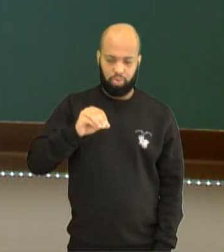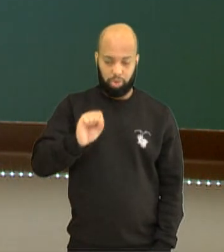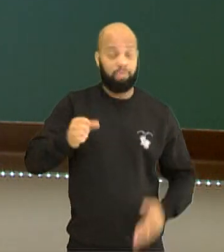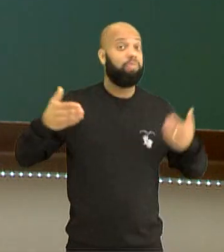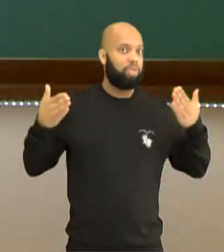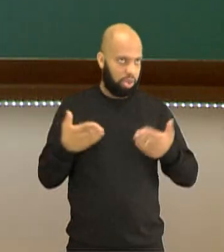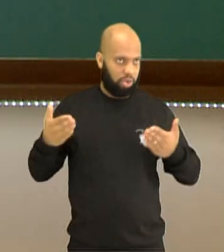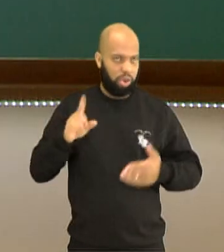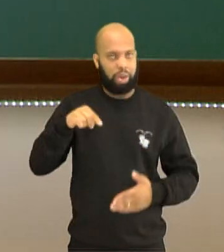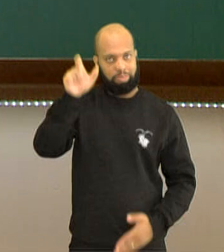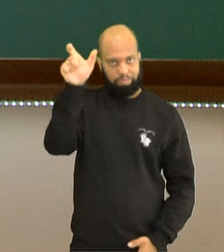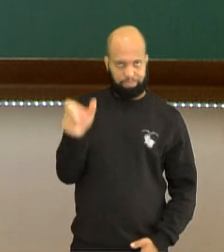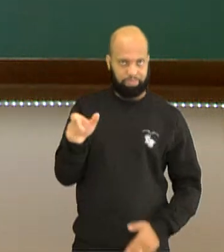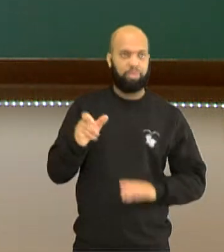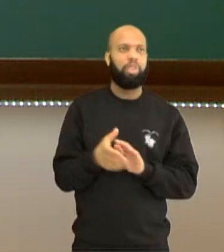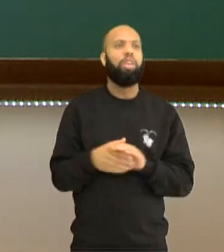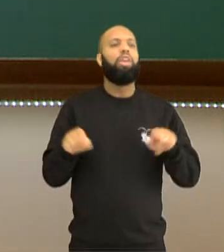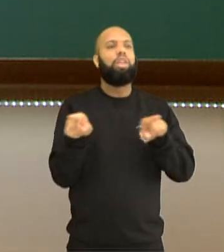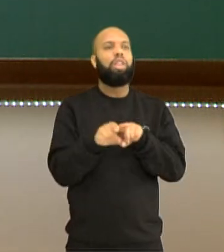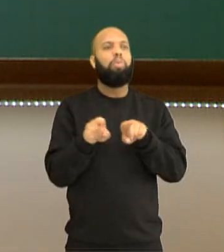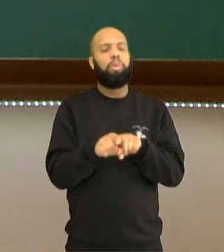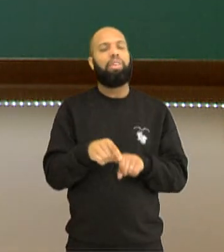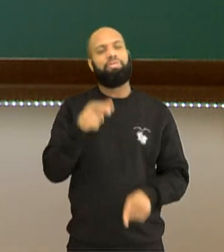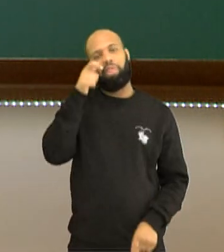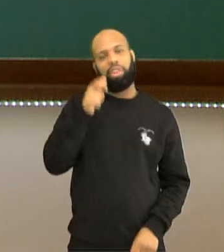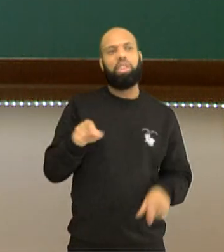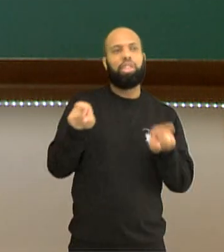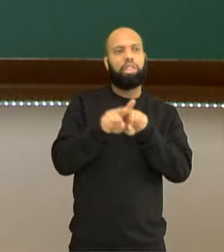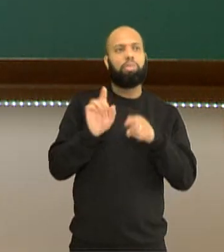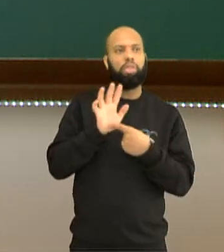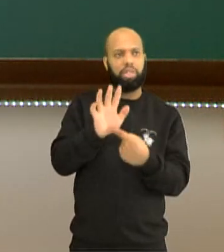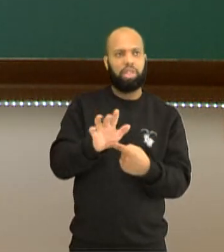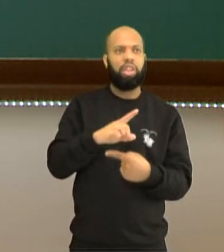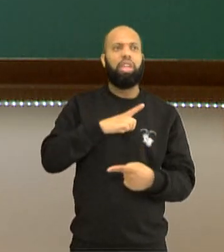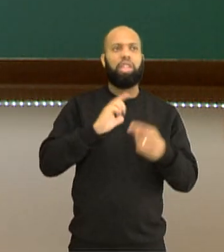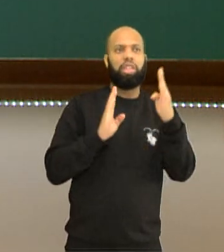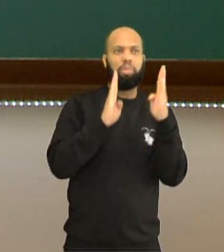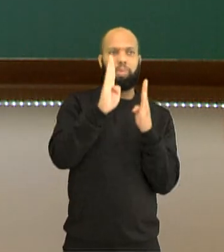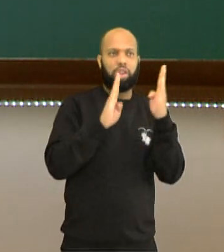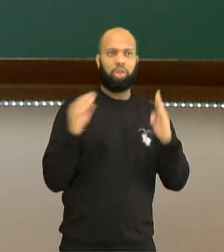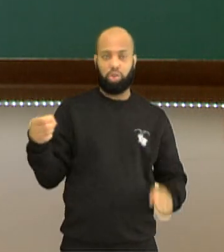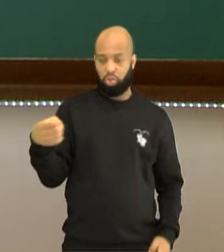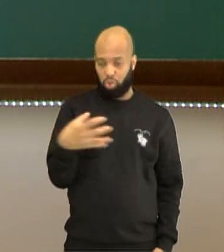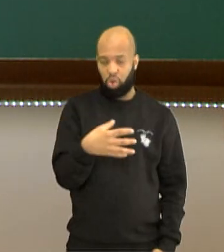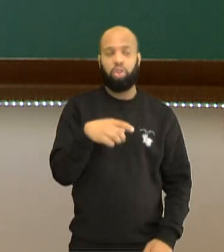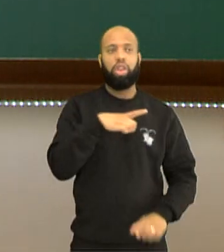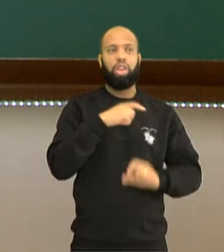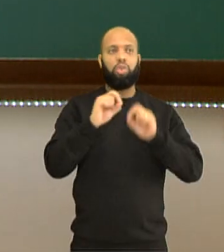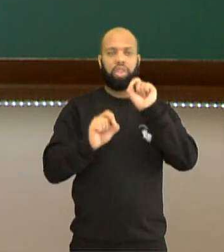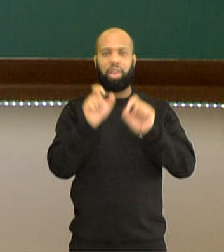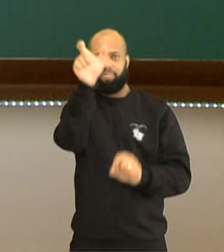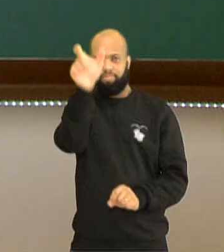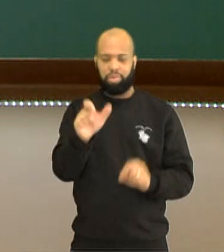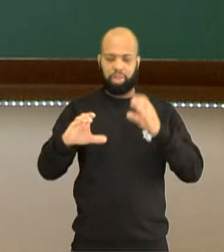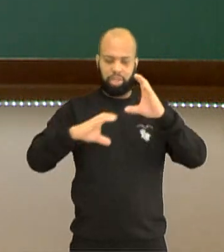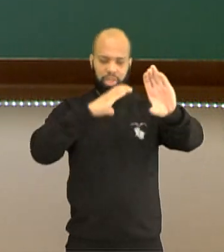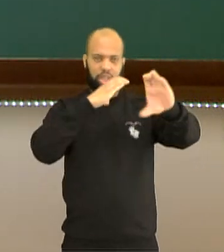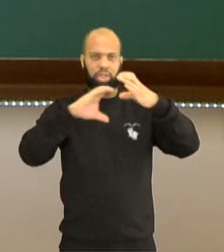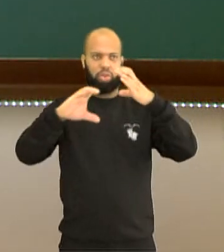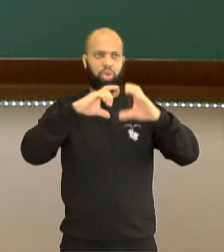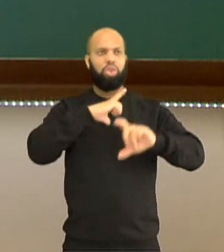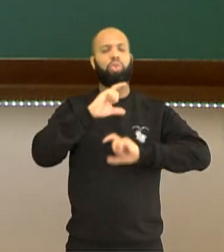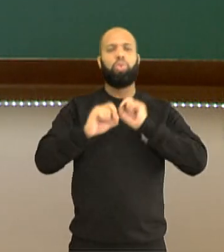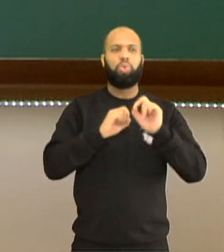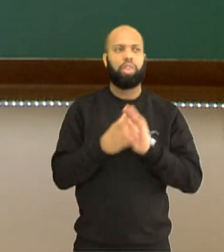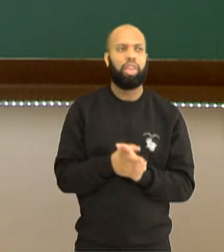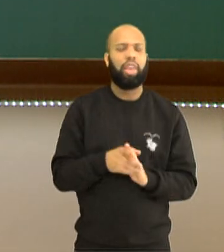Outra coisa interessante que nós podemos citar, que já lá no período novo, os cantores eles tinham uma grande proeminência, ou